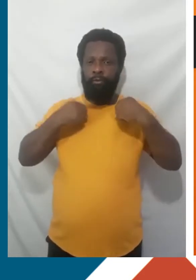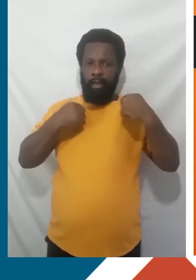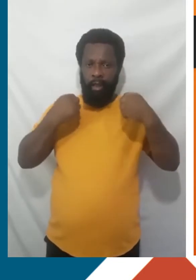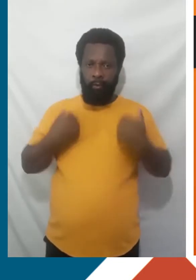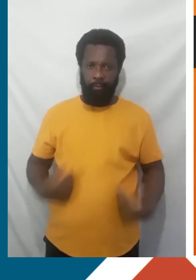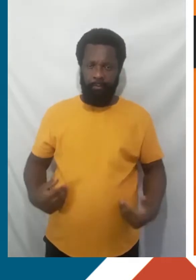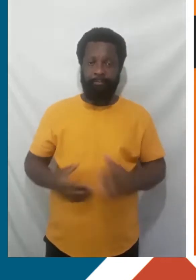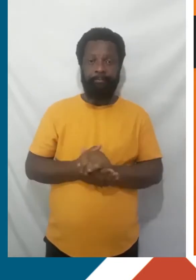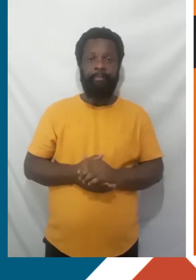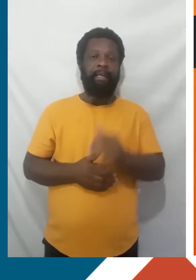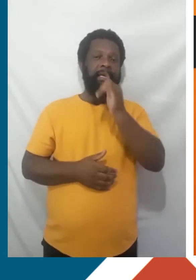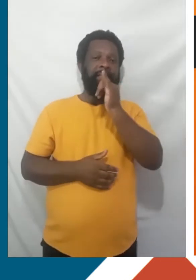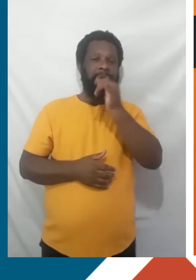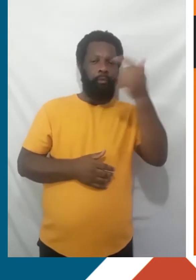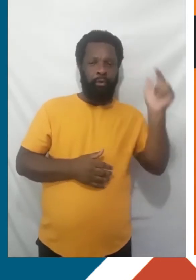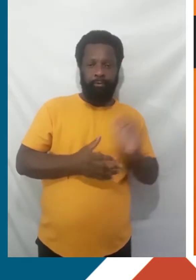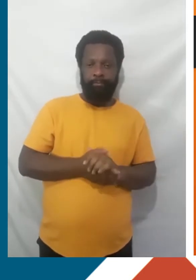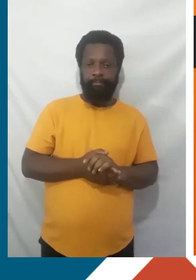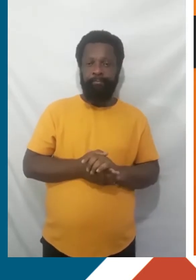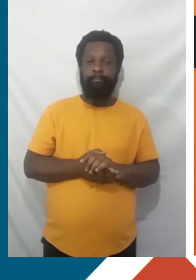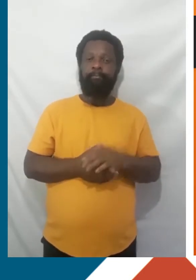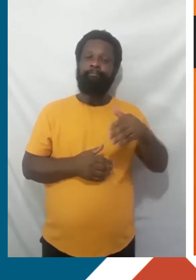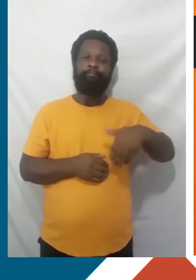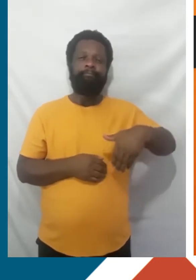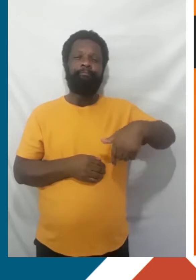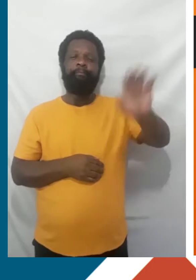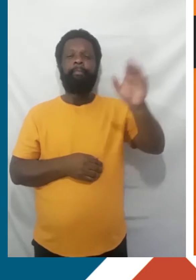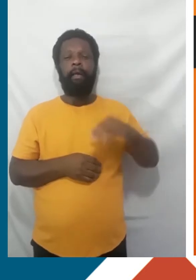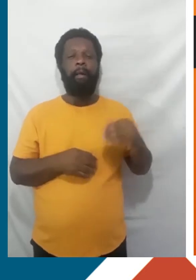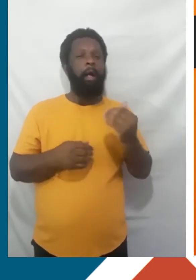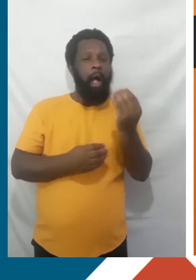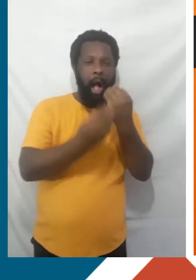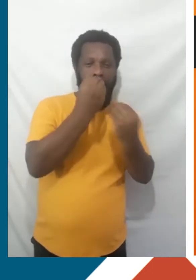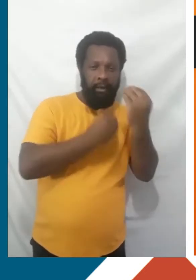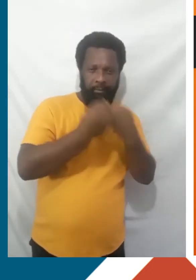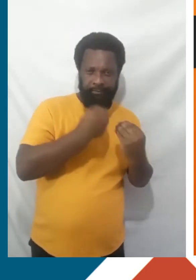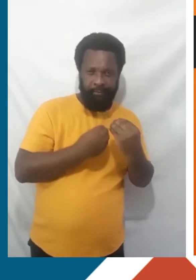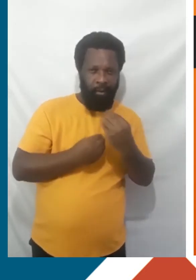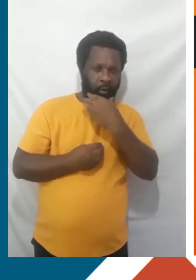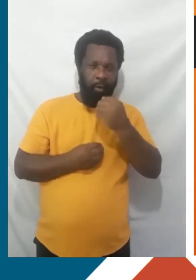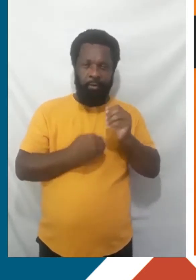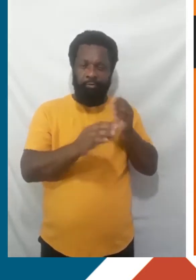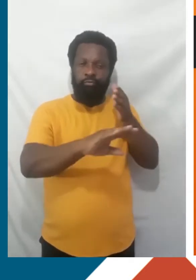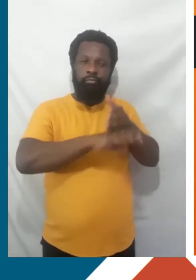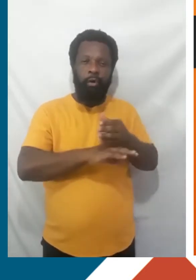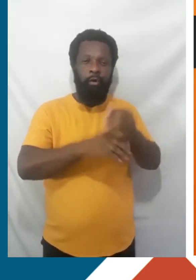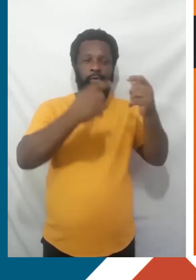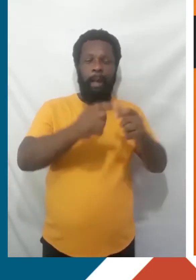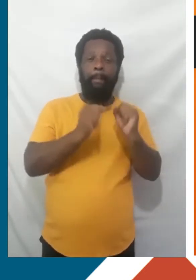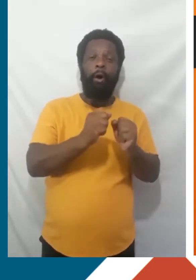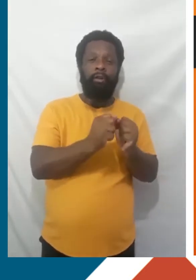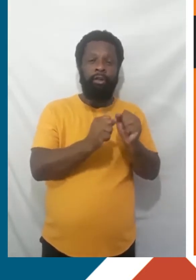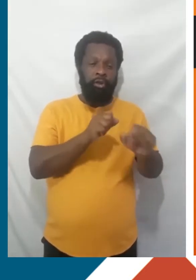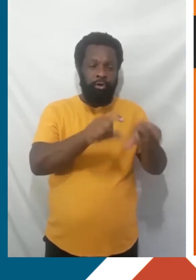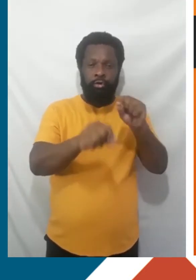vestir. Outro exemplo temos aqui. Ao sair para lanchar, José foi a uma lanchonete onde era